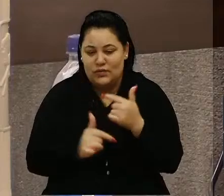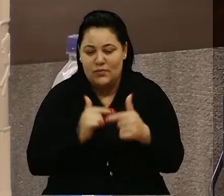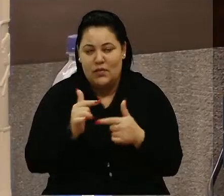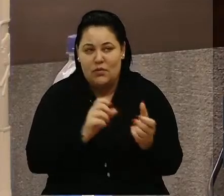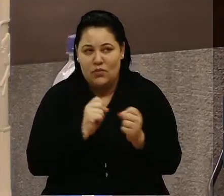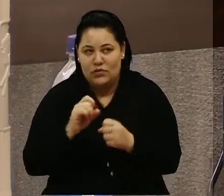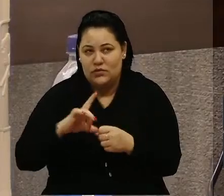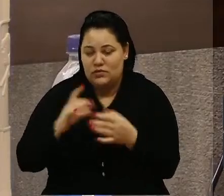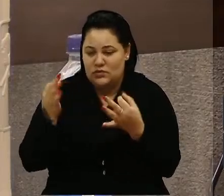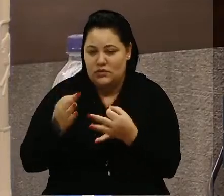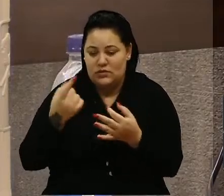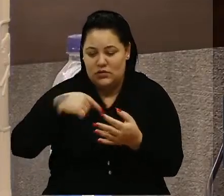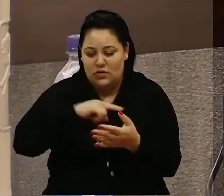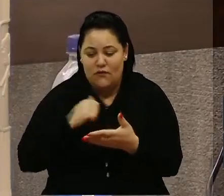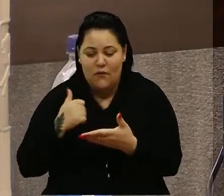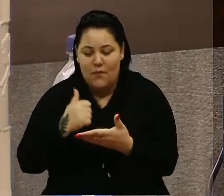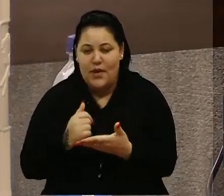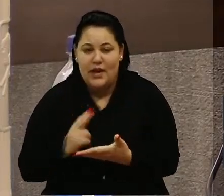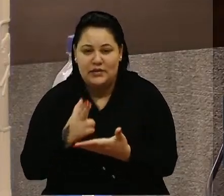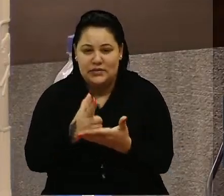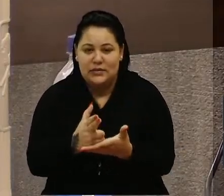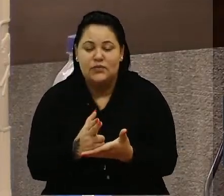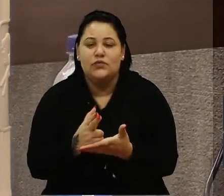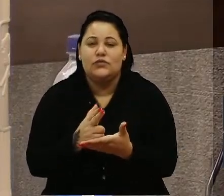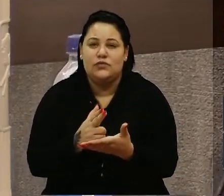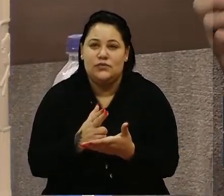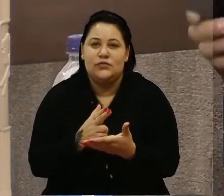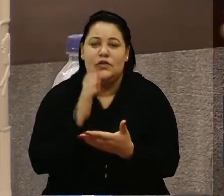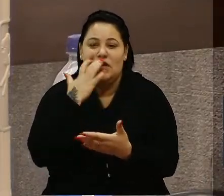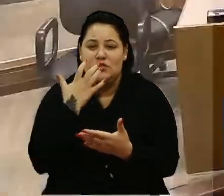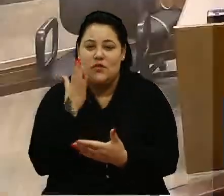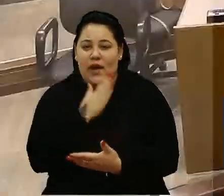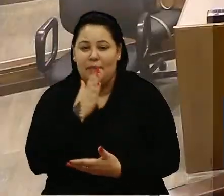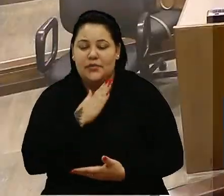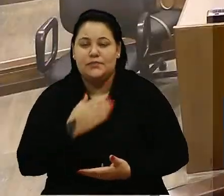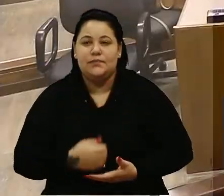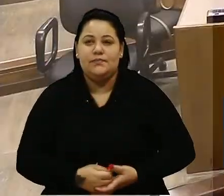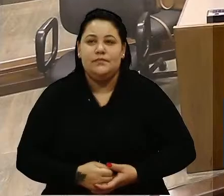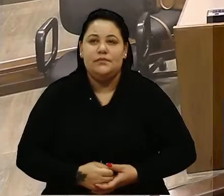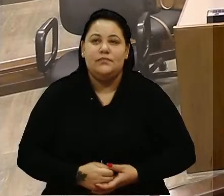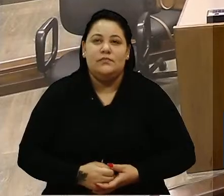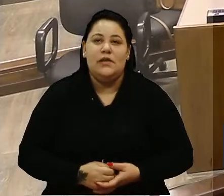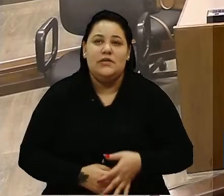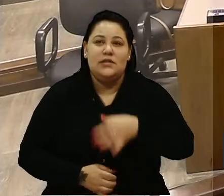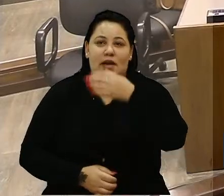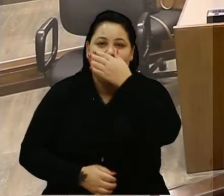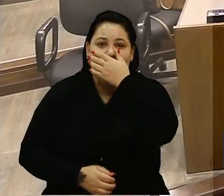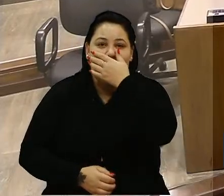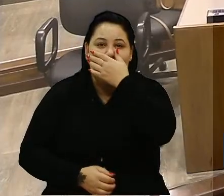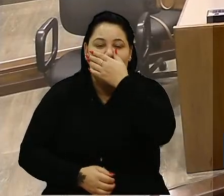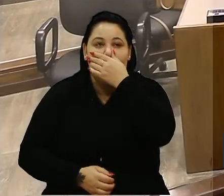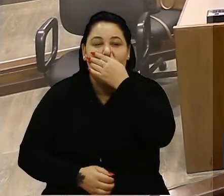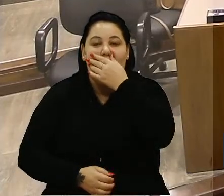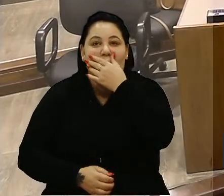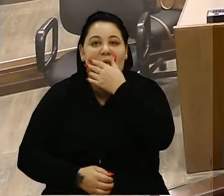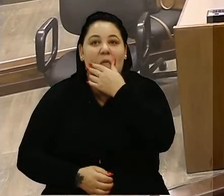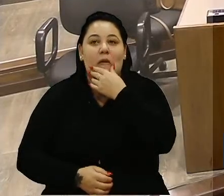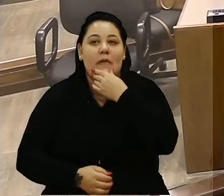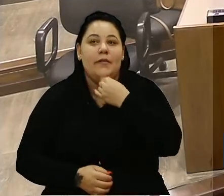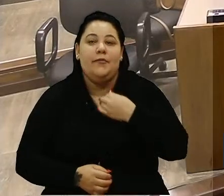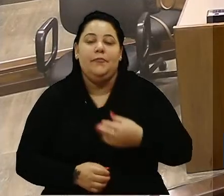vamos contribuir para que isso se resolva o mais rápido possível. Obrigado, vereador. Agradeço suas considerações, vereador